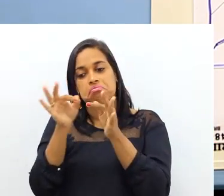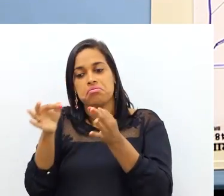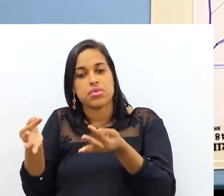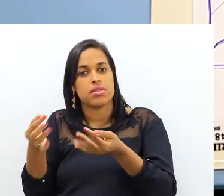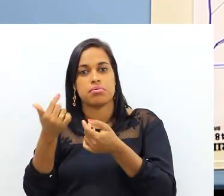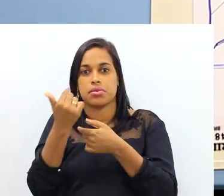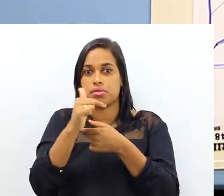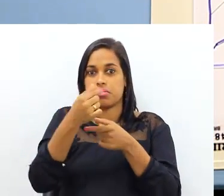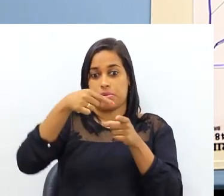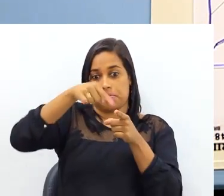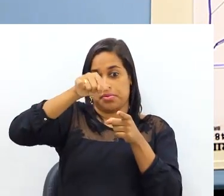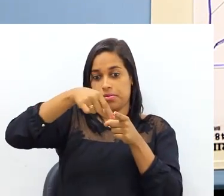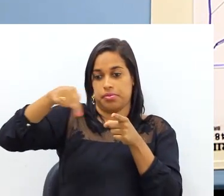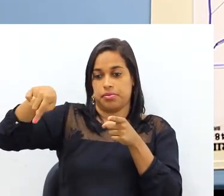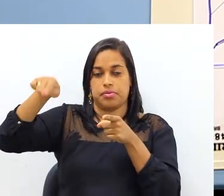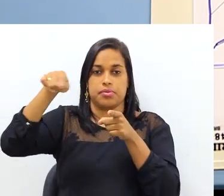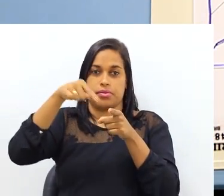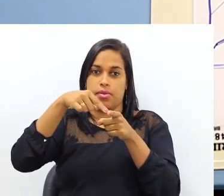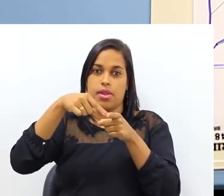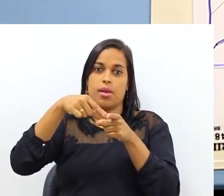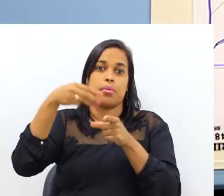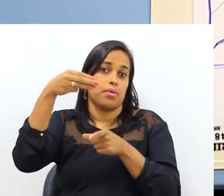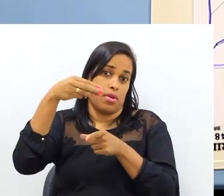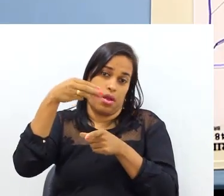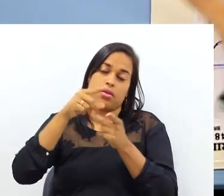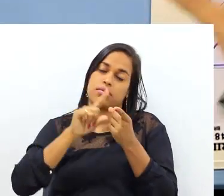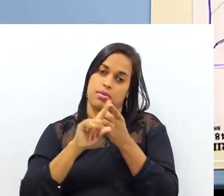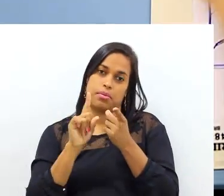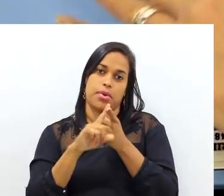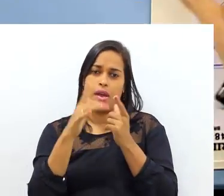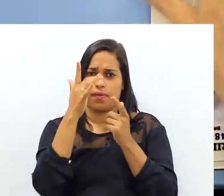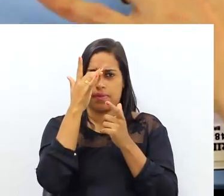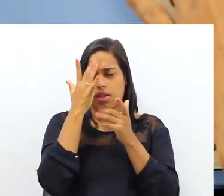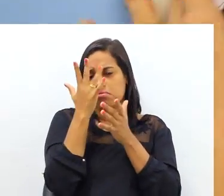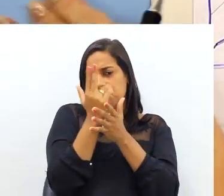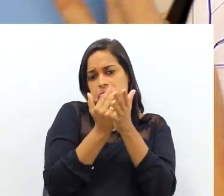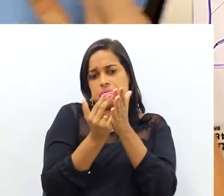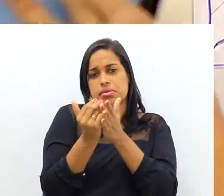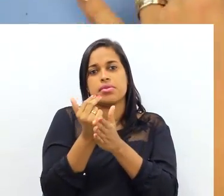muito traçado, nem muita medição,